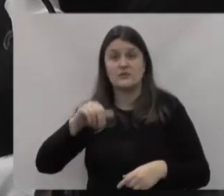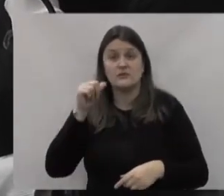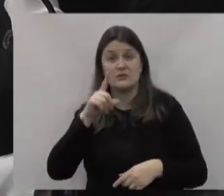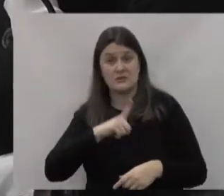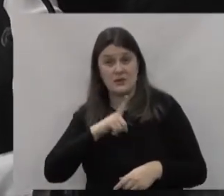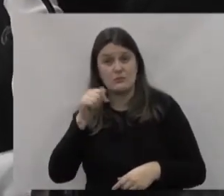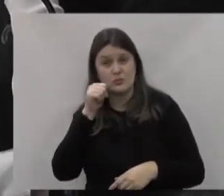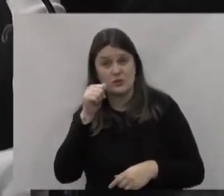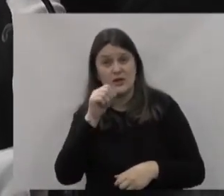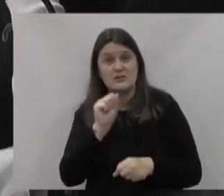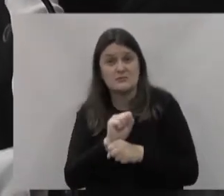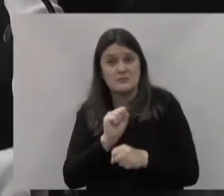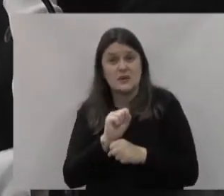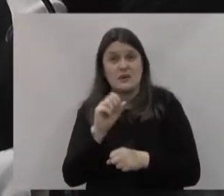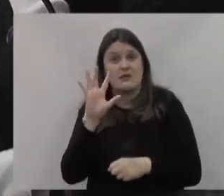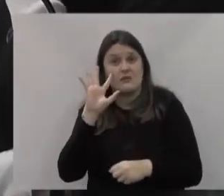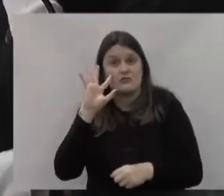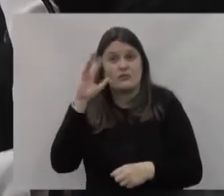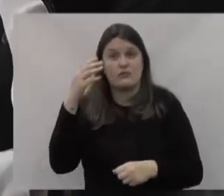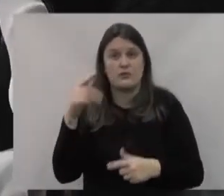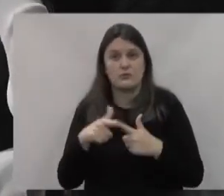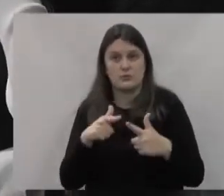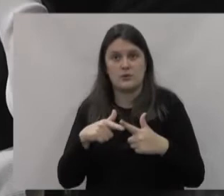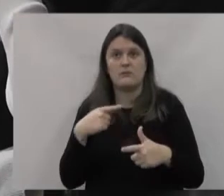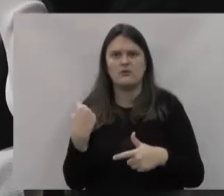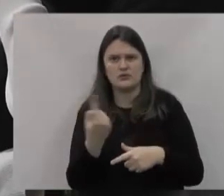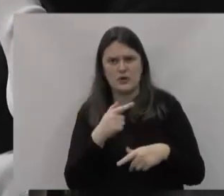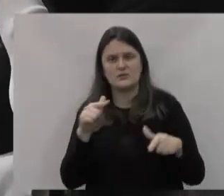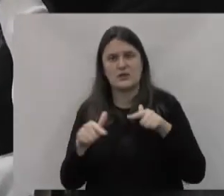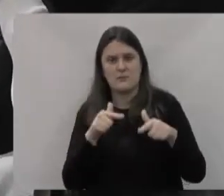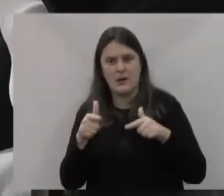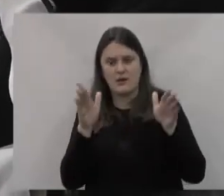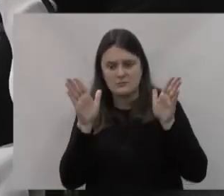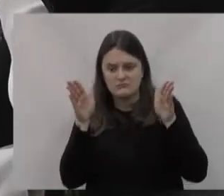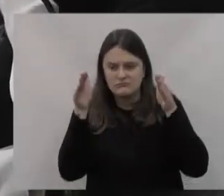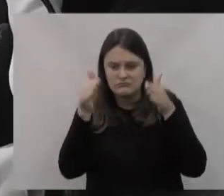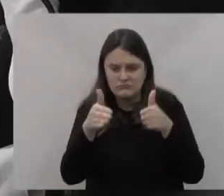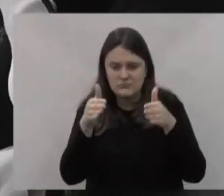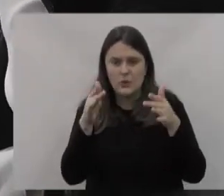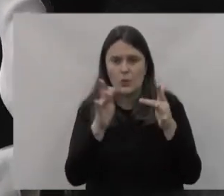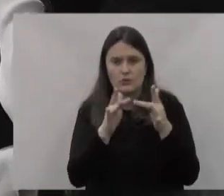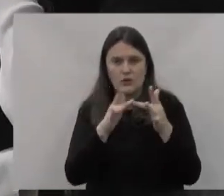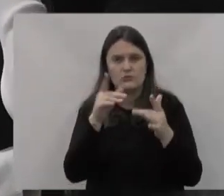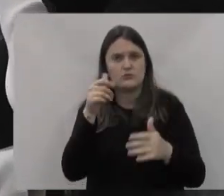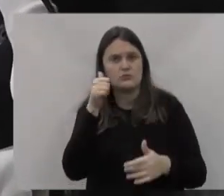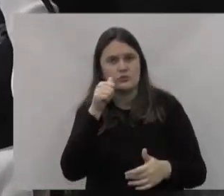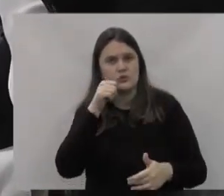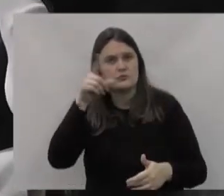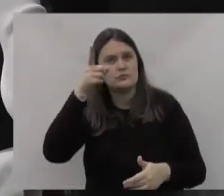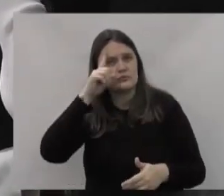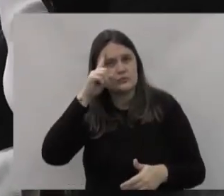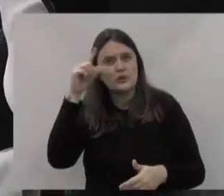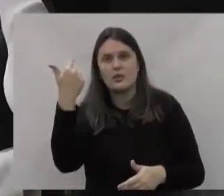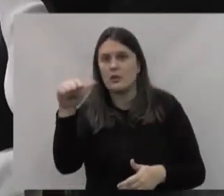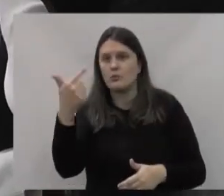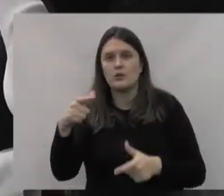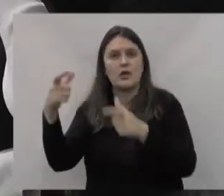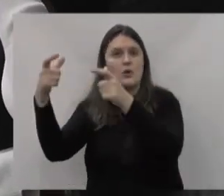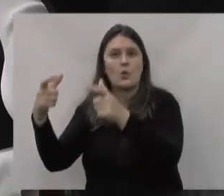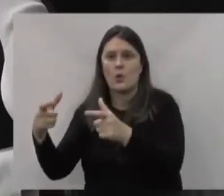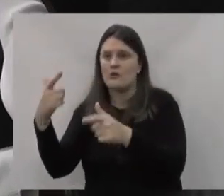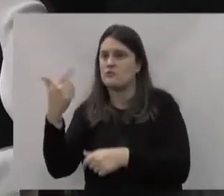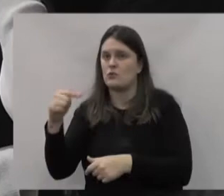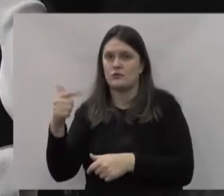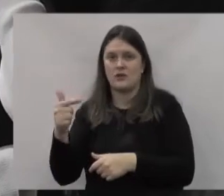esperando que isso se resolva, né? E a gente que atua nessa área, atendendo mulheres cotidianamente, que não tem um lugar para